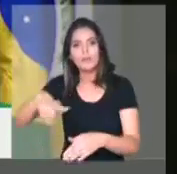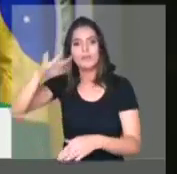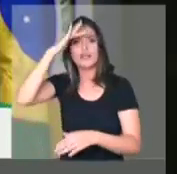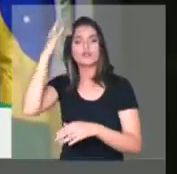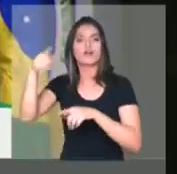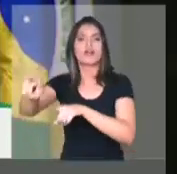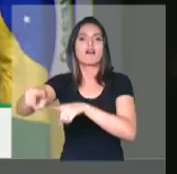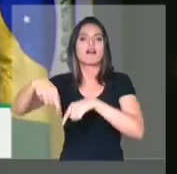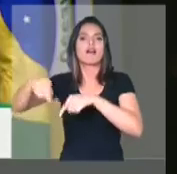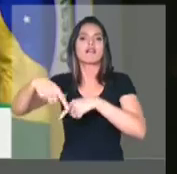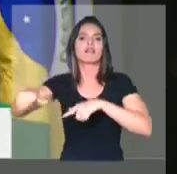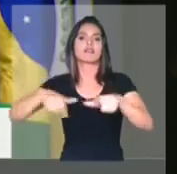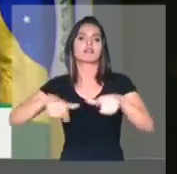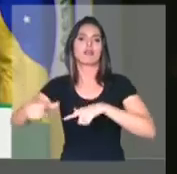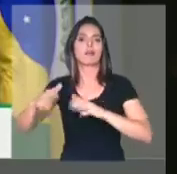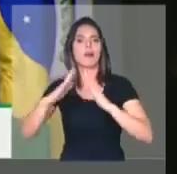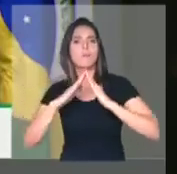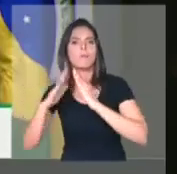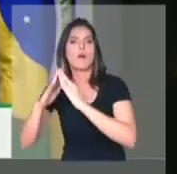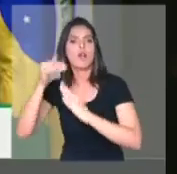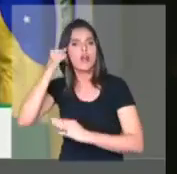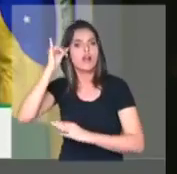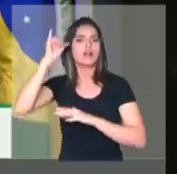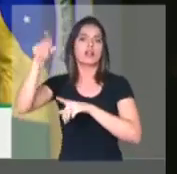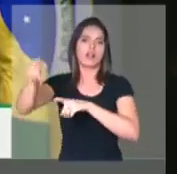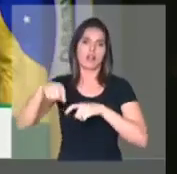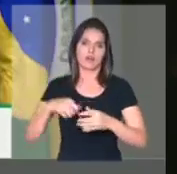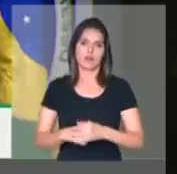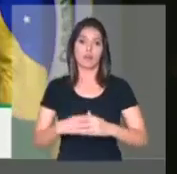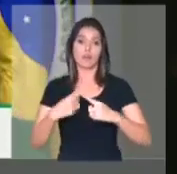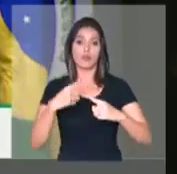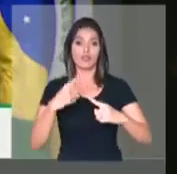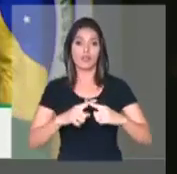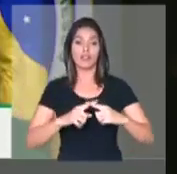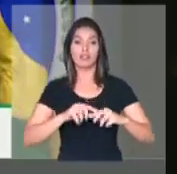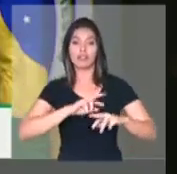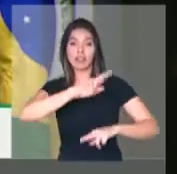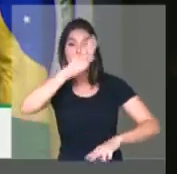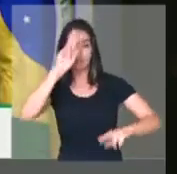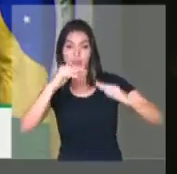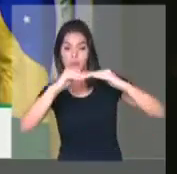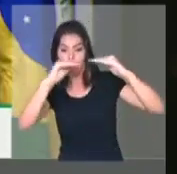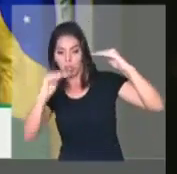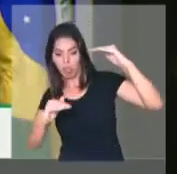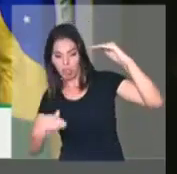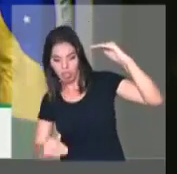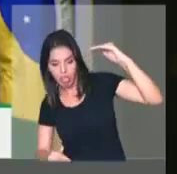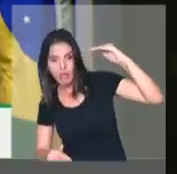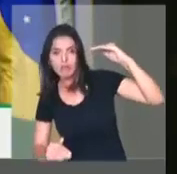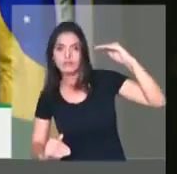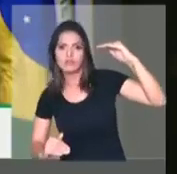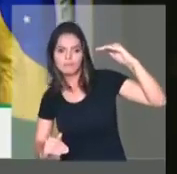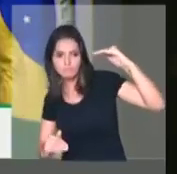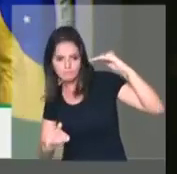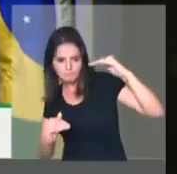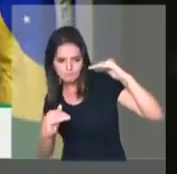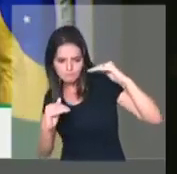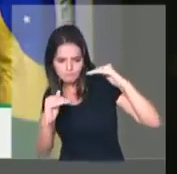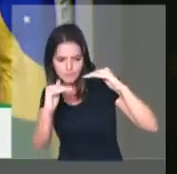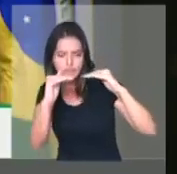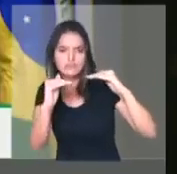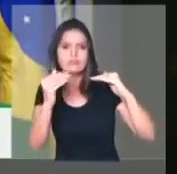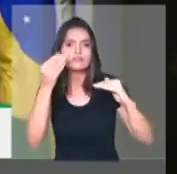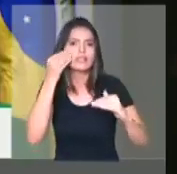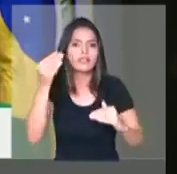Mecanismos necessários para minimizar desigualdades e injustiças. Hoje, são mais de